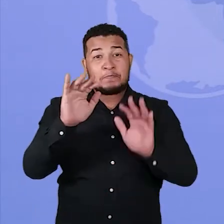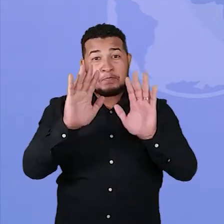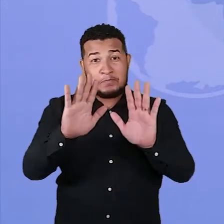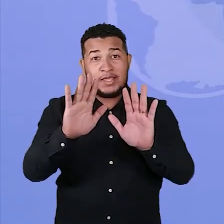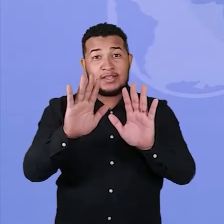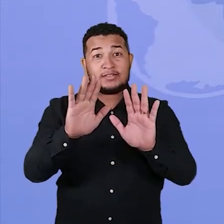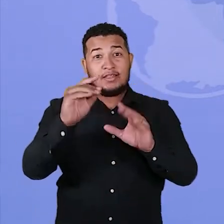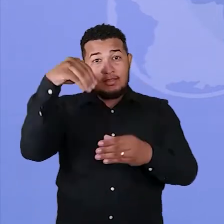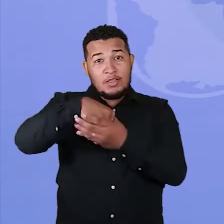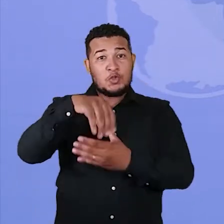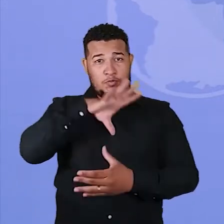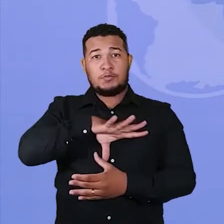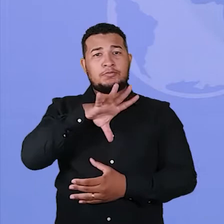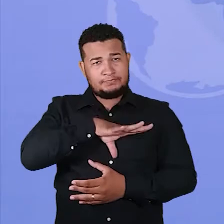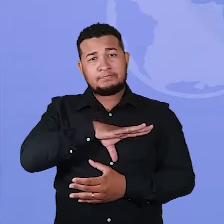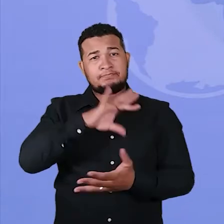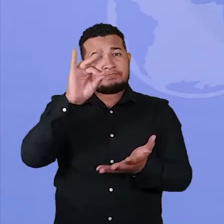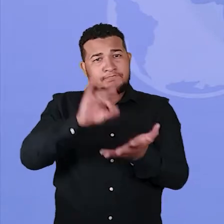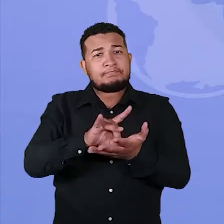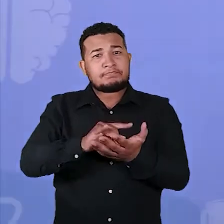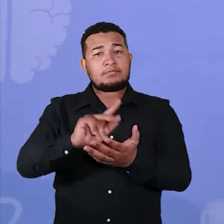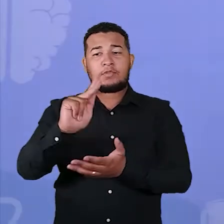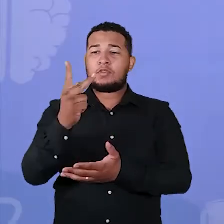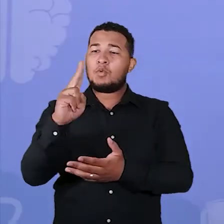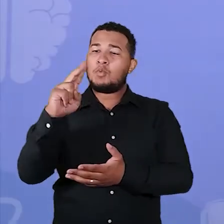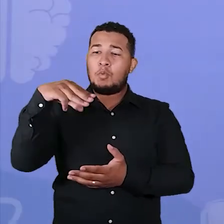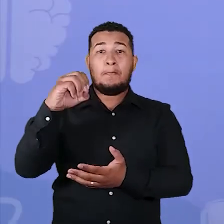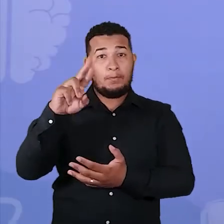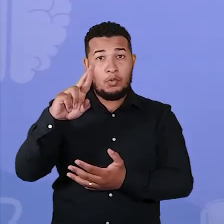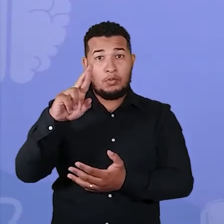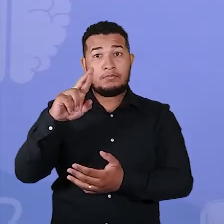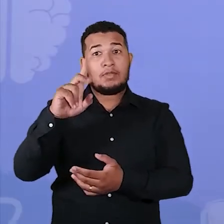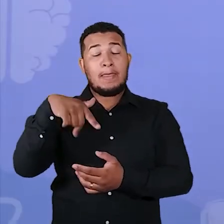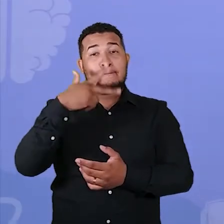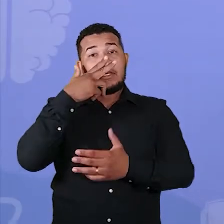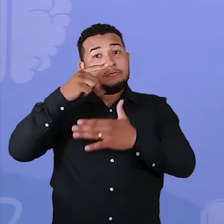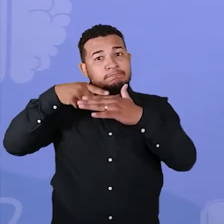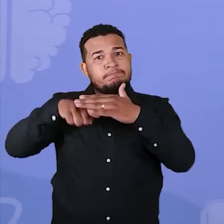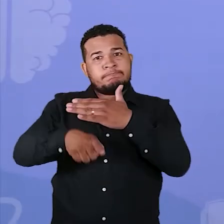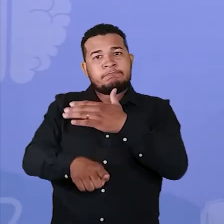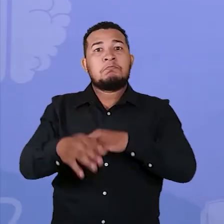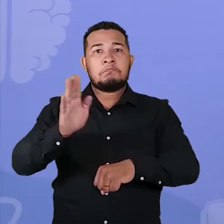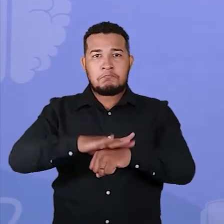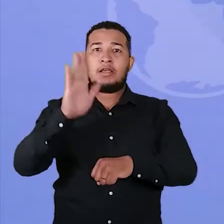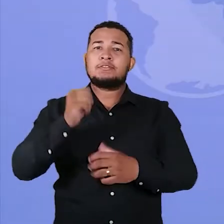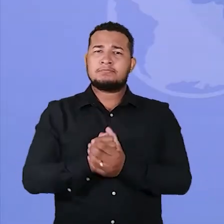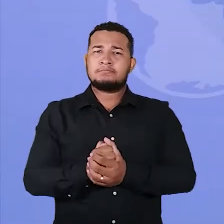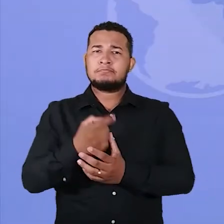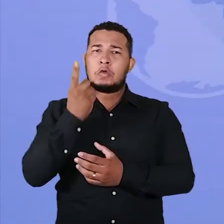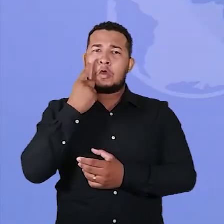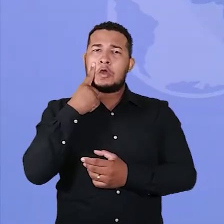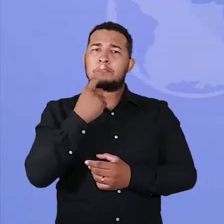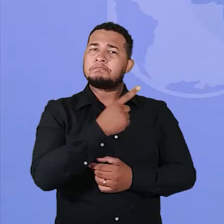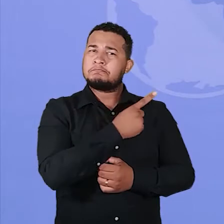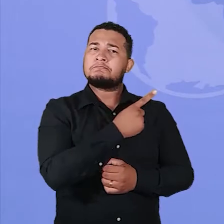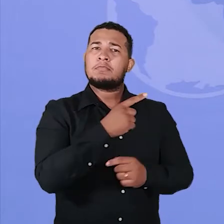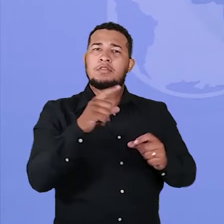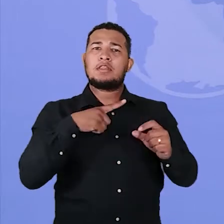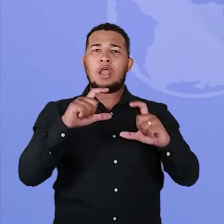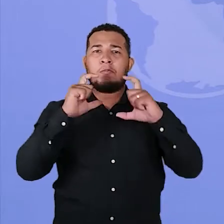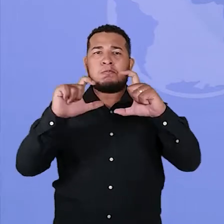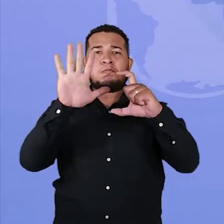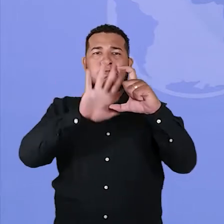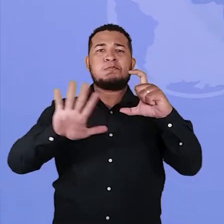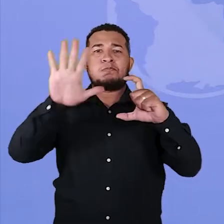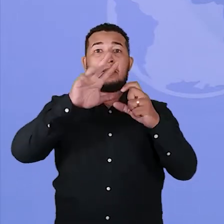tal. Mas dentro da língua portuguesa, o humor é algo ainda mais profundo. Vamos dar uma olhada aí